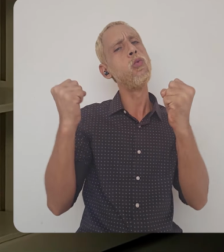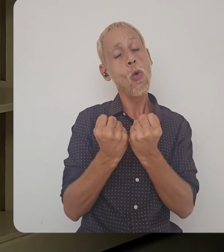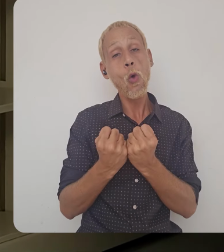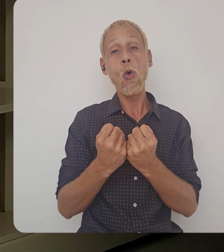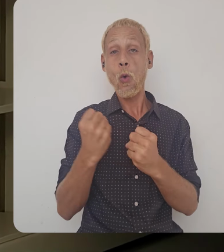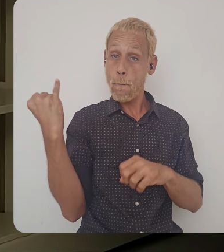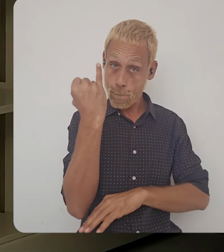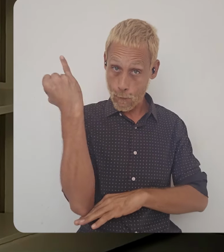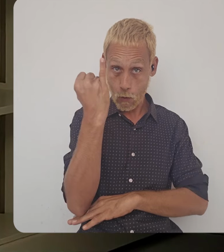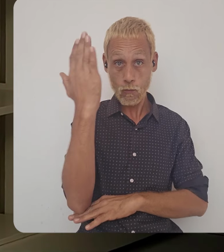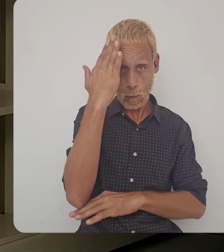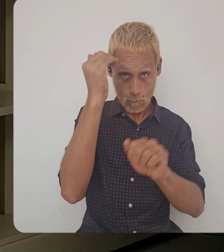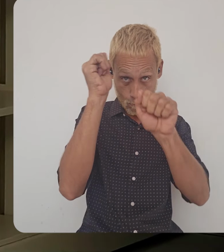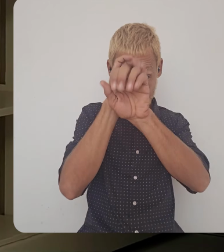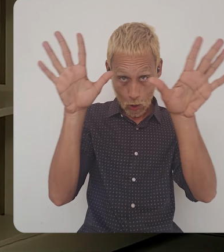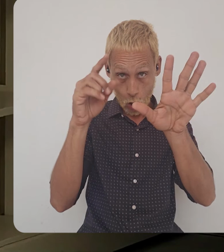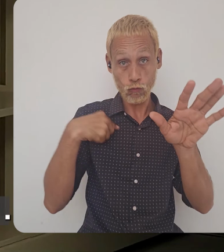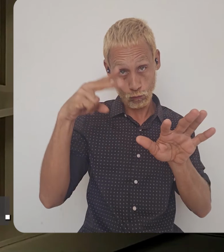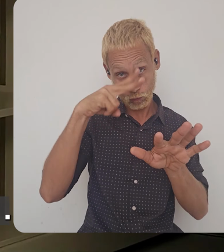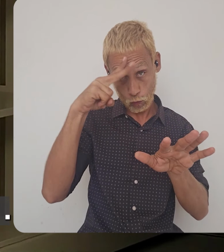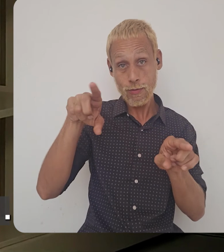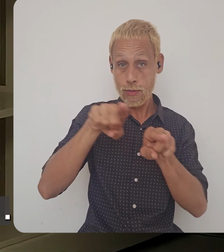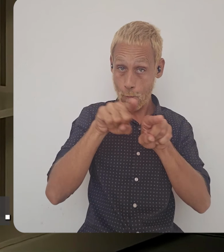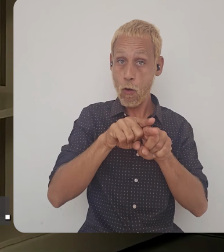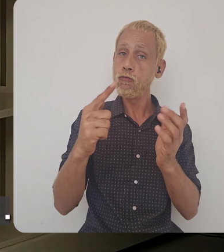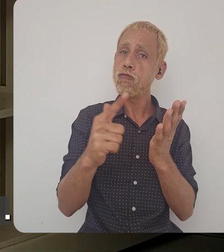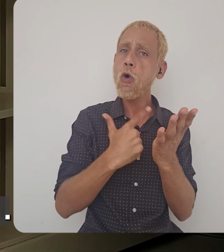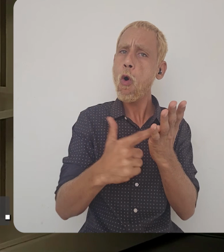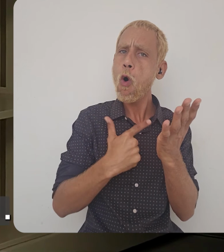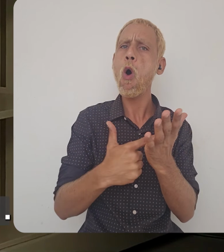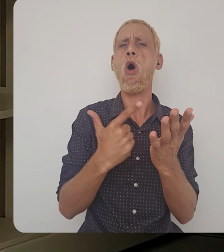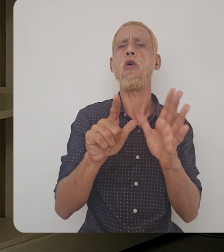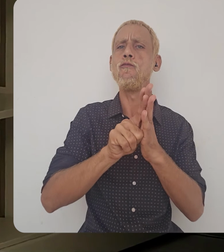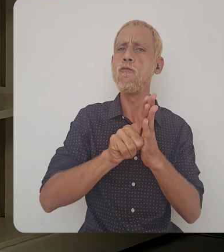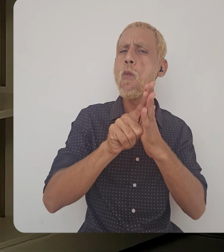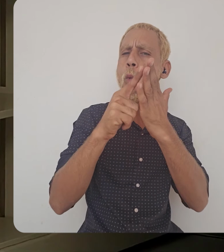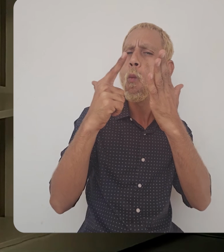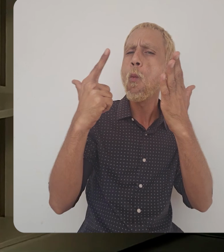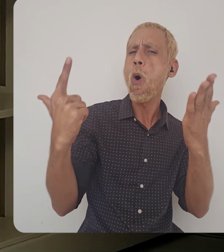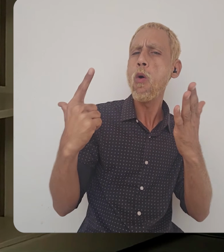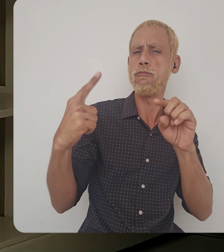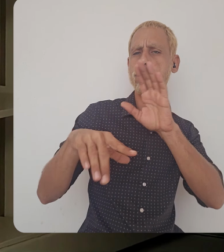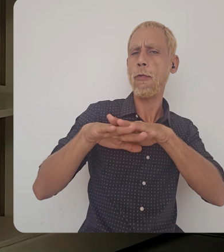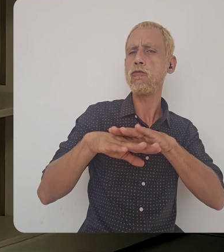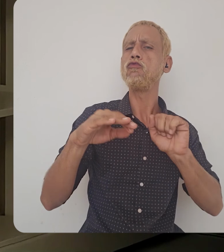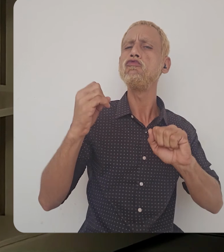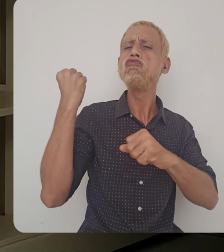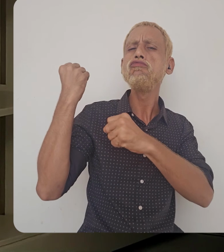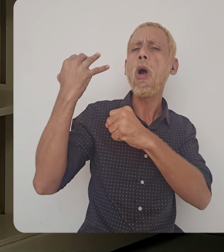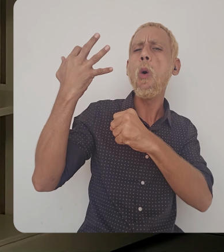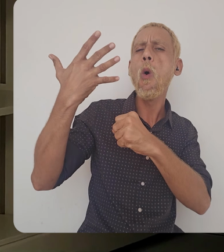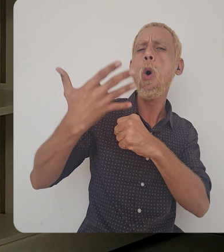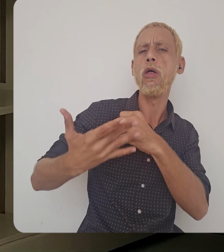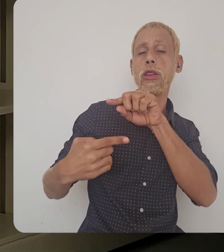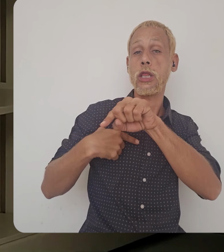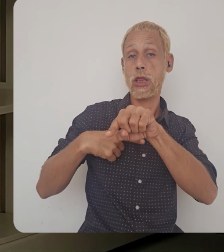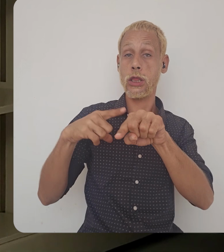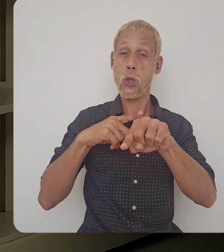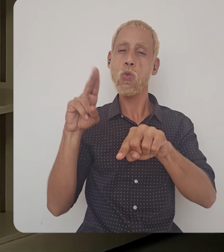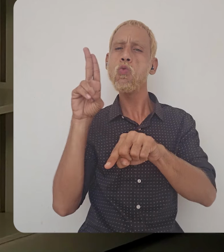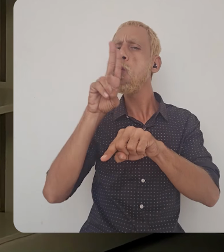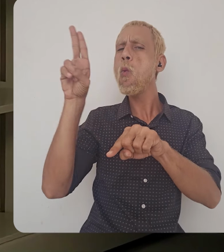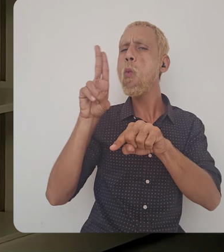sociais que são importantes para compreender a nossa história, estão também nas páginas desse jornal. Um jornal que tem um legado, que tem uma trajetória, que